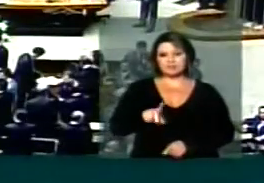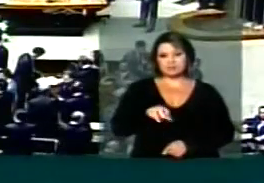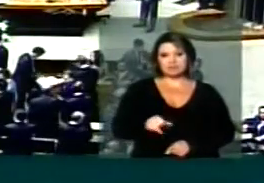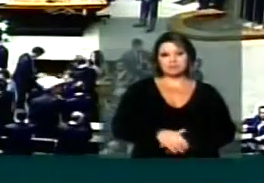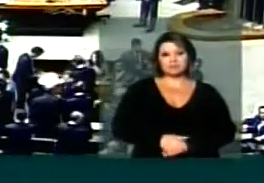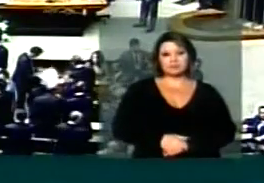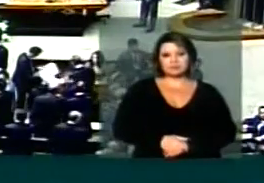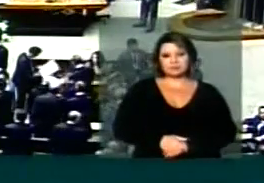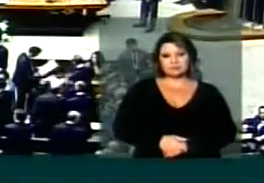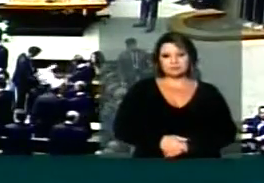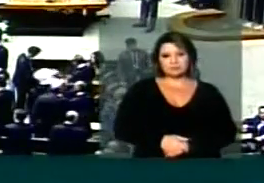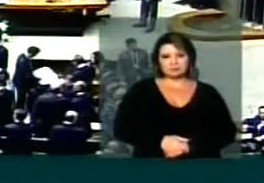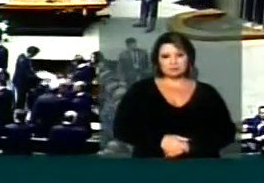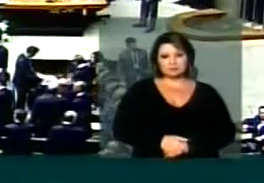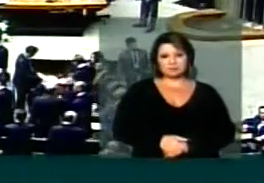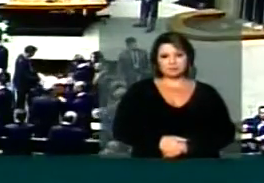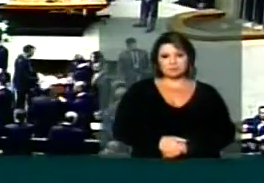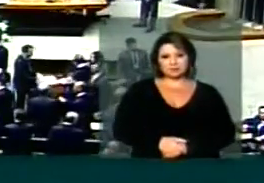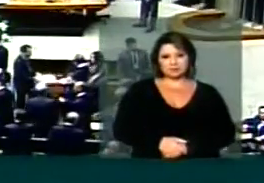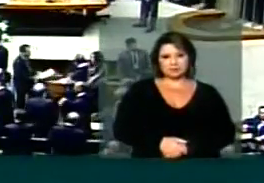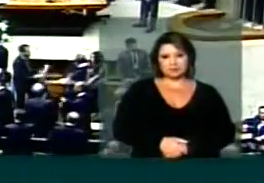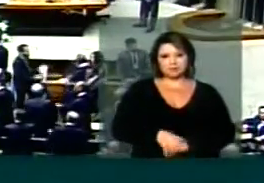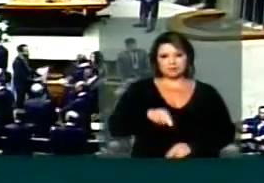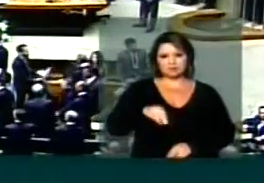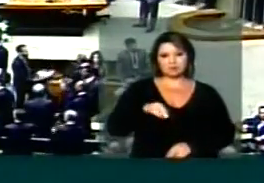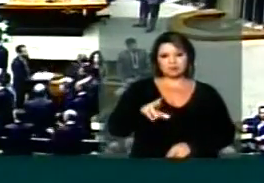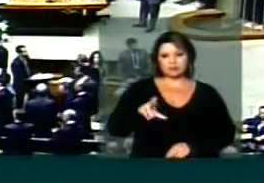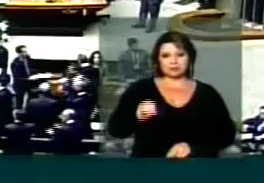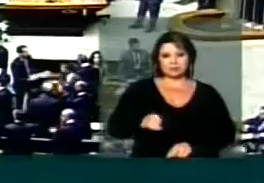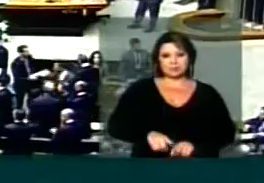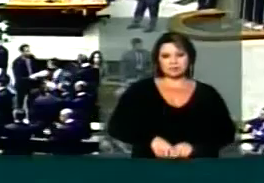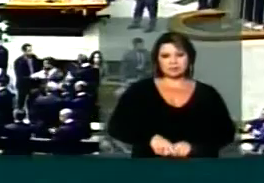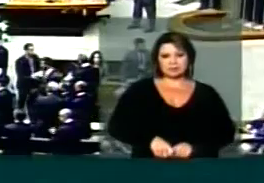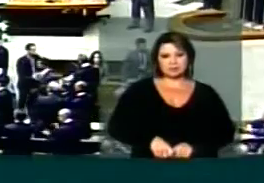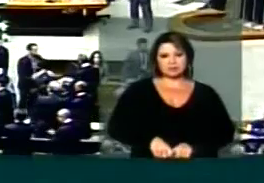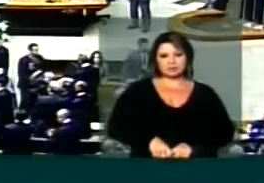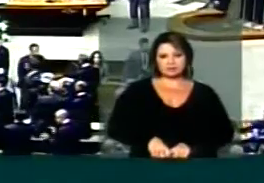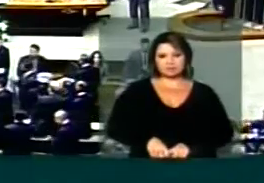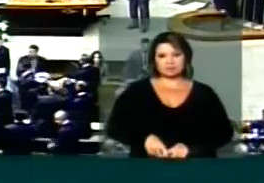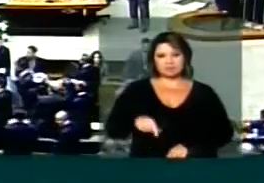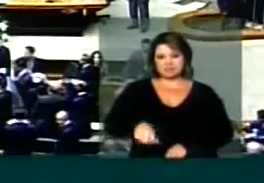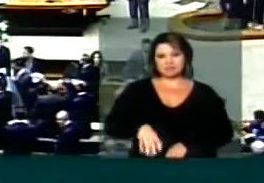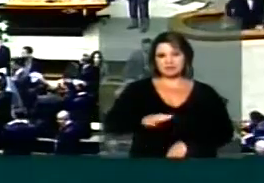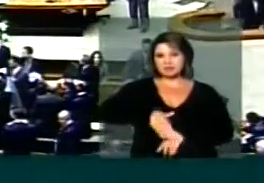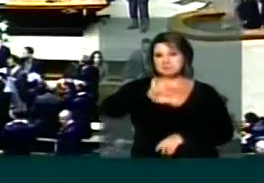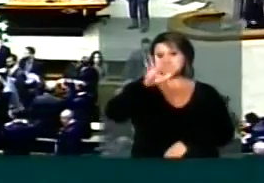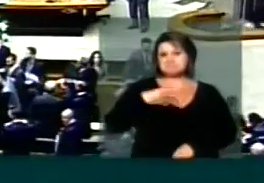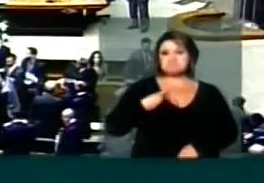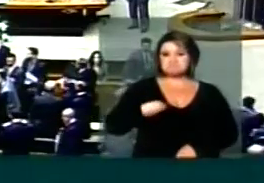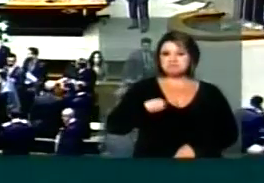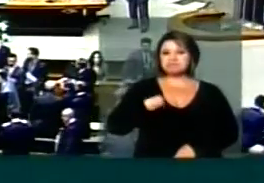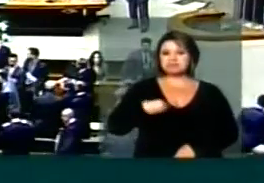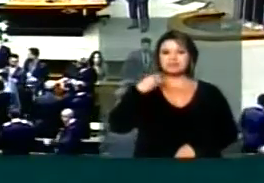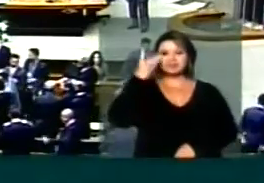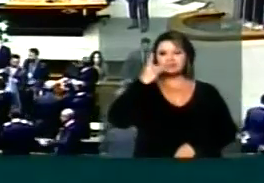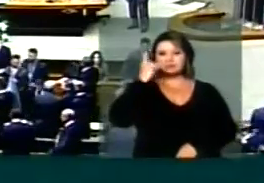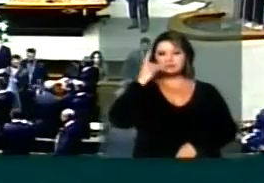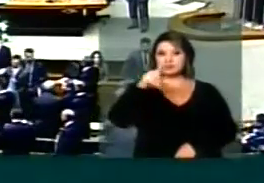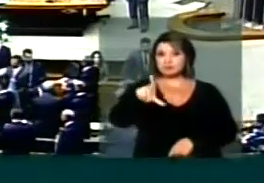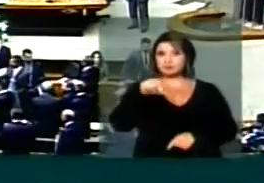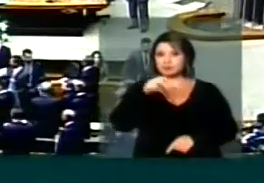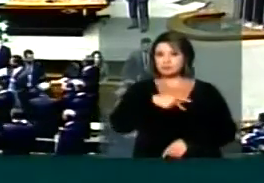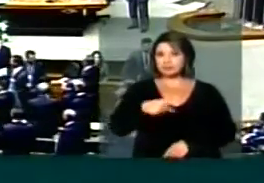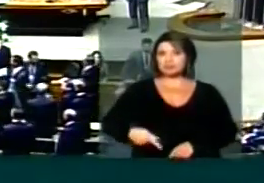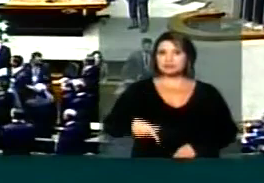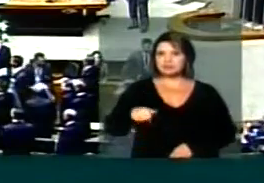Mas, pelo anúncio do presidente da sessão, Meio Teixeira, a totalidade dos parlamentares está presente nesta sessão para a eleição da mesa